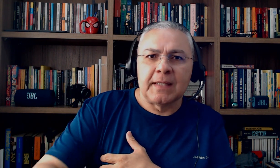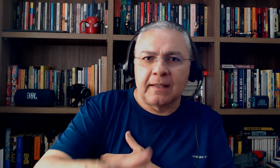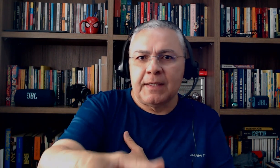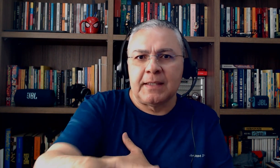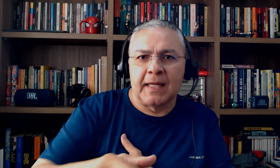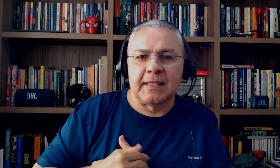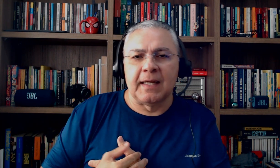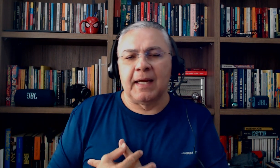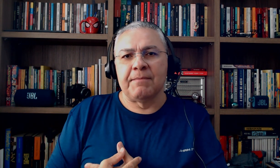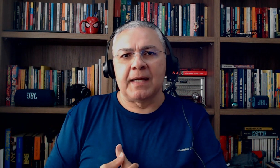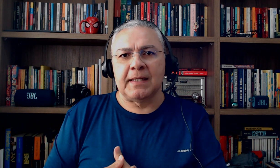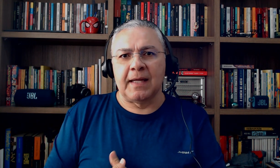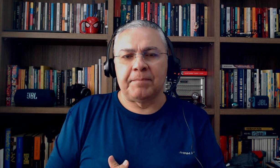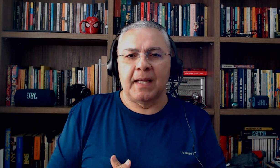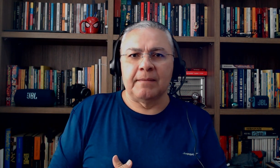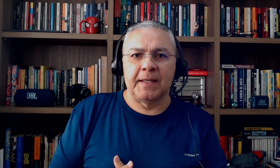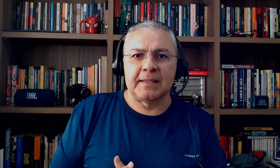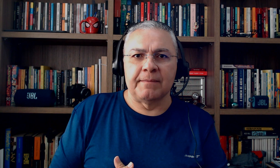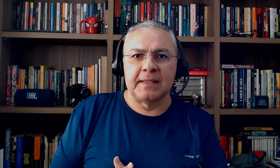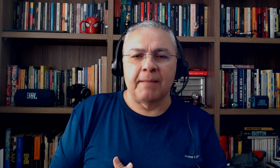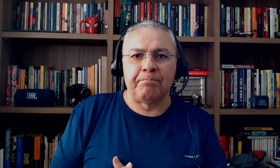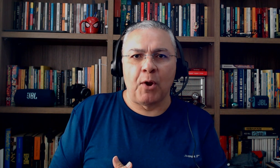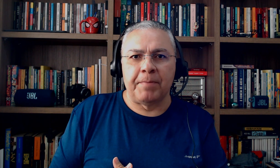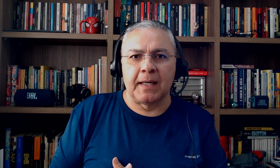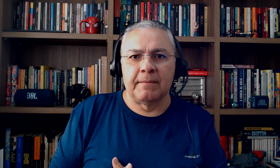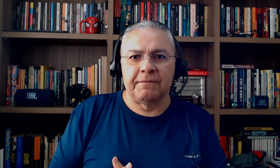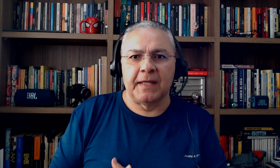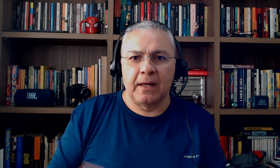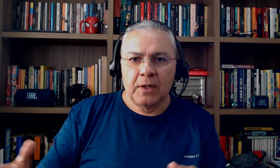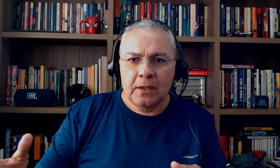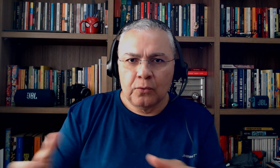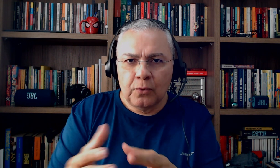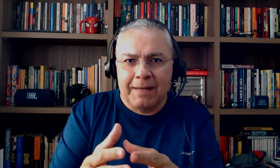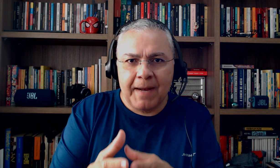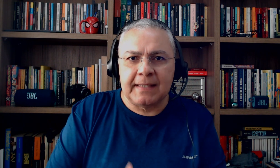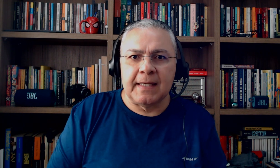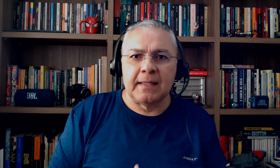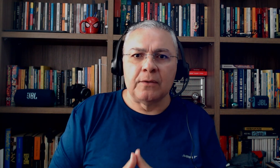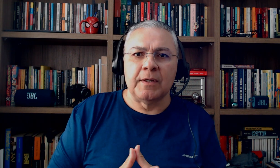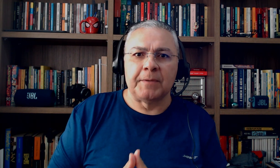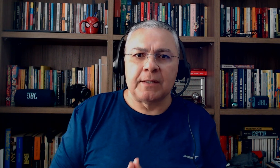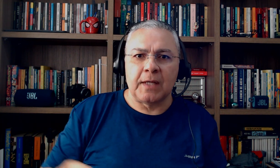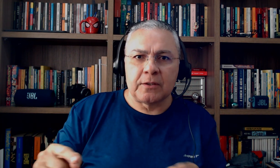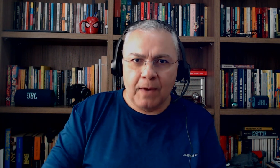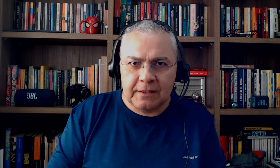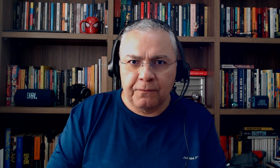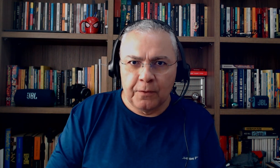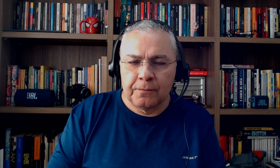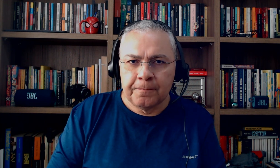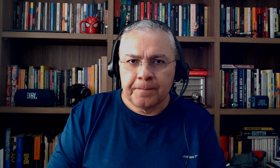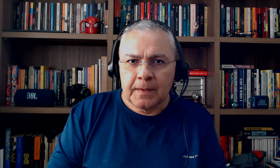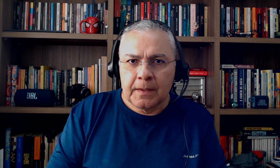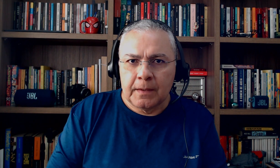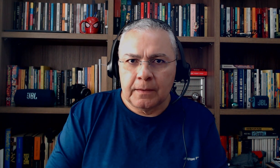foi exatamente essa a imagem captada pelas câmeras da própria câmara federal no embate entre os deputados eles quase